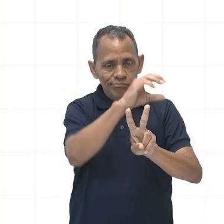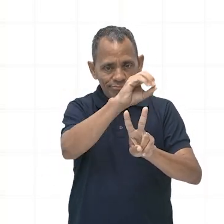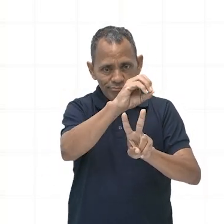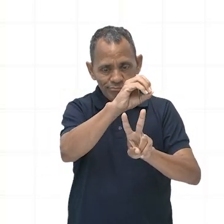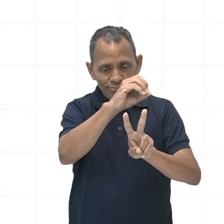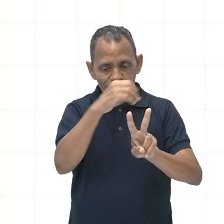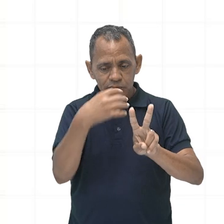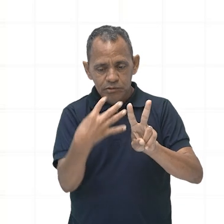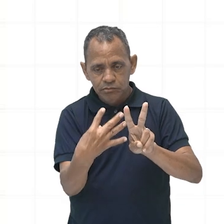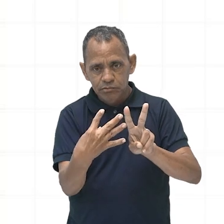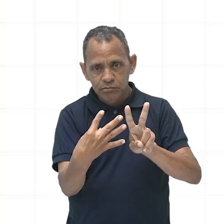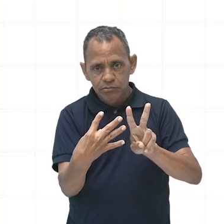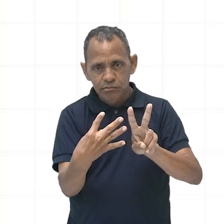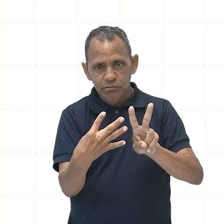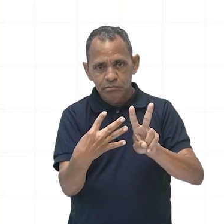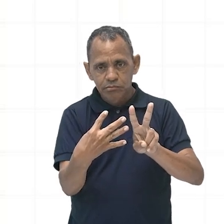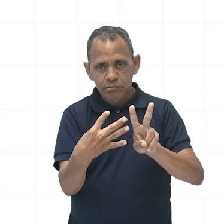de